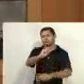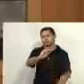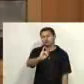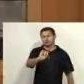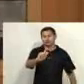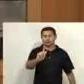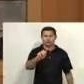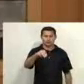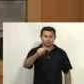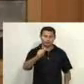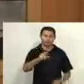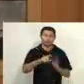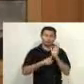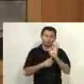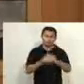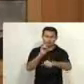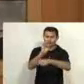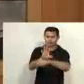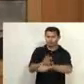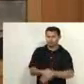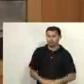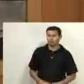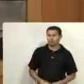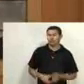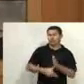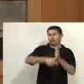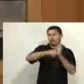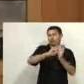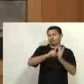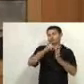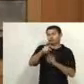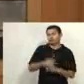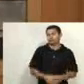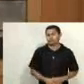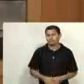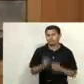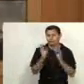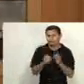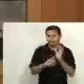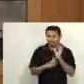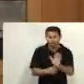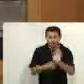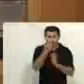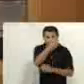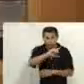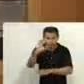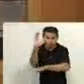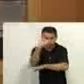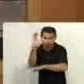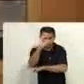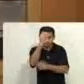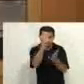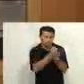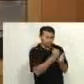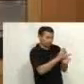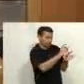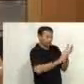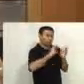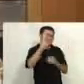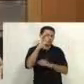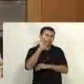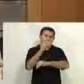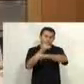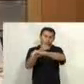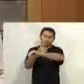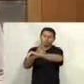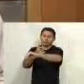Conforme eu mostrei no slide, anterior para vocês, tá? Eu vou mostrar aqui na câmera de documentos novamente. Conforme eu